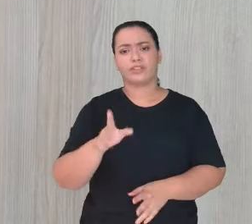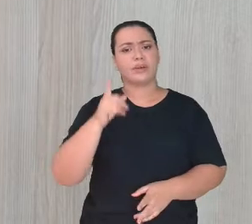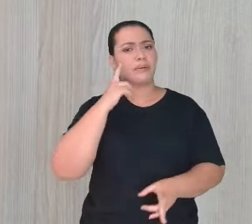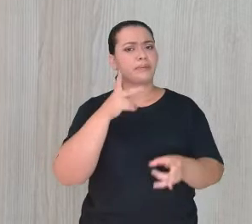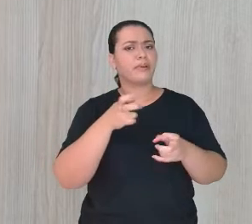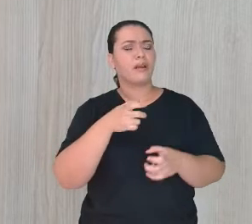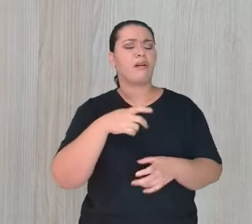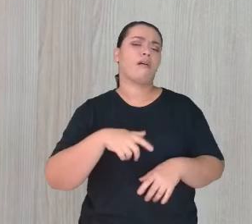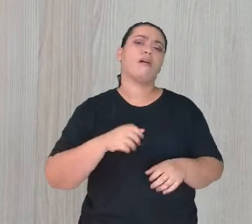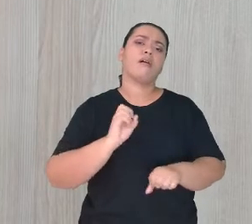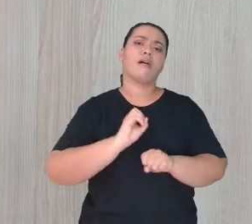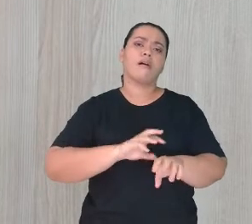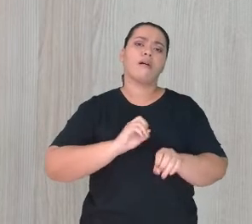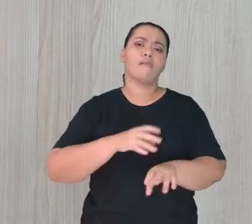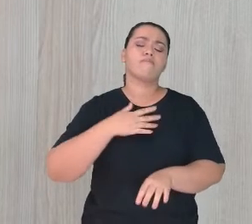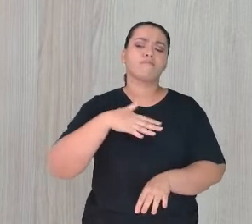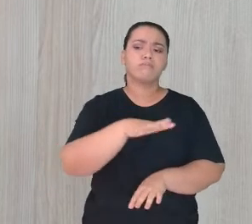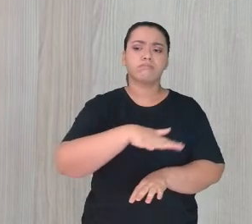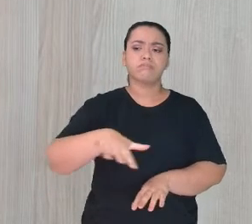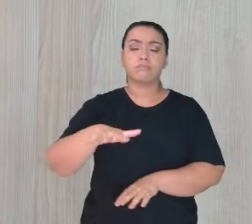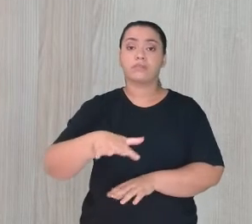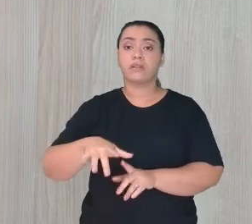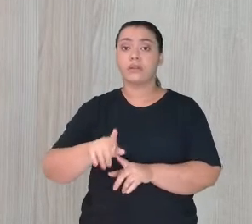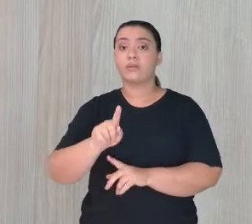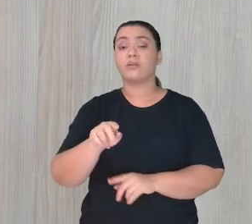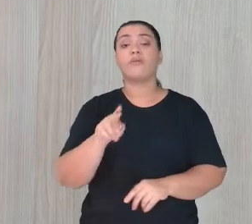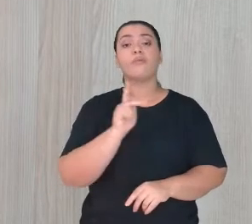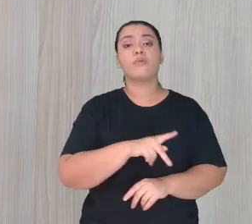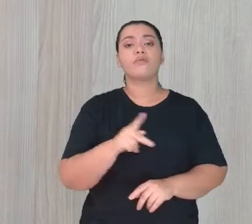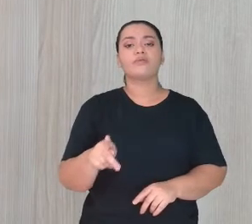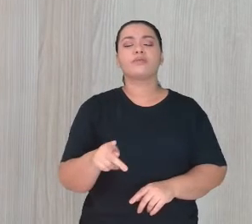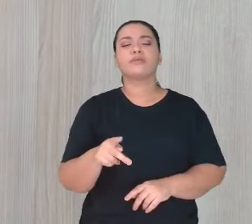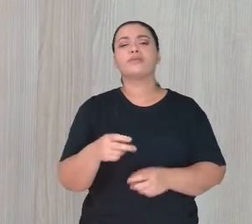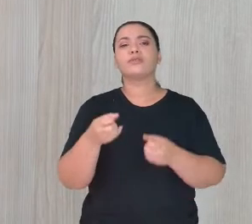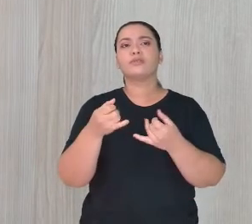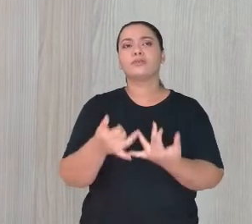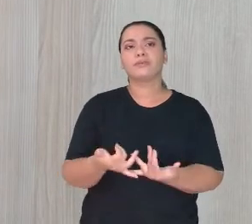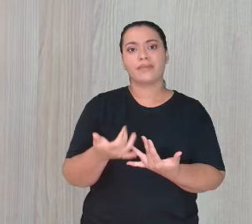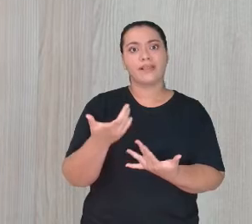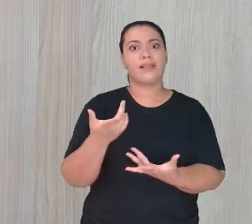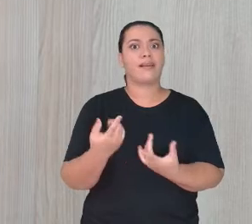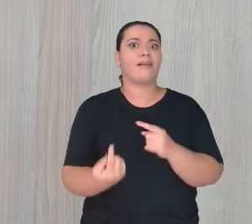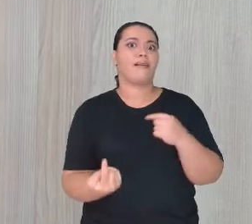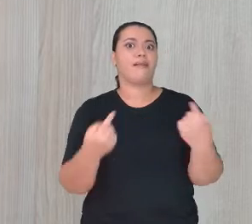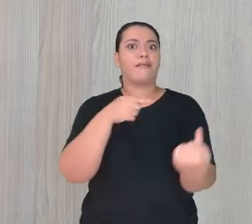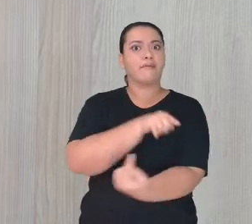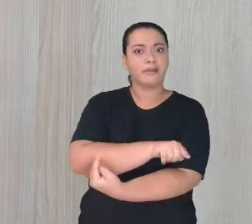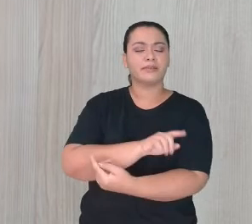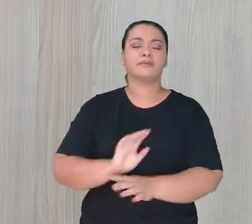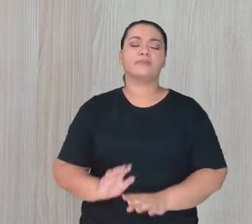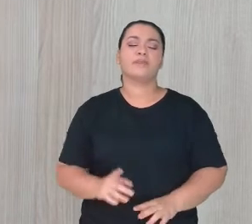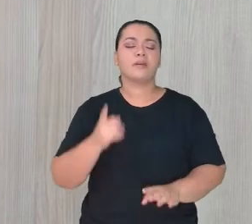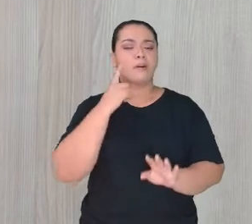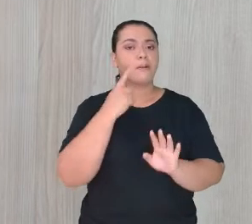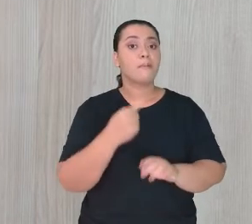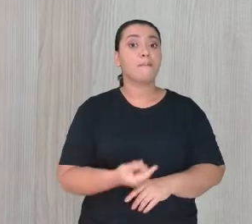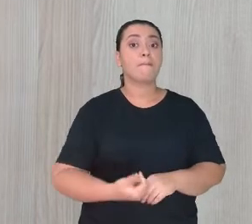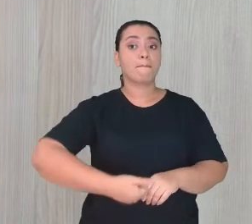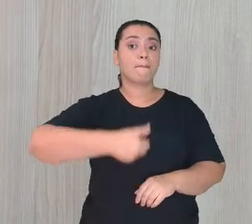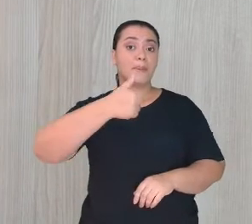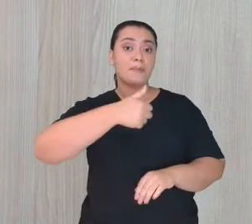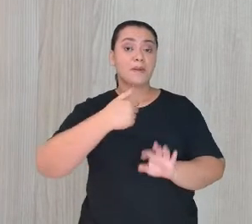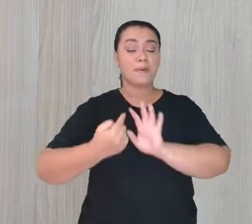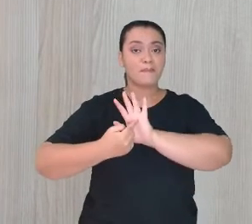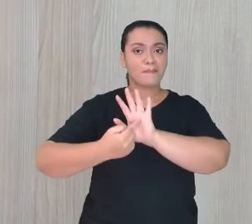aí, e, geralmente, o professor ele segue o caminho inverso, né? Então, a gente lhe mostra a figura e depois você